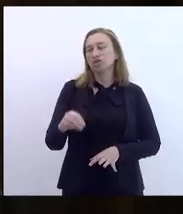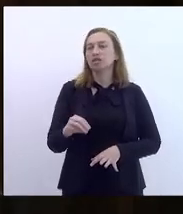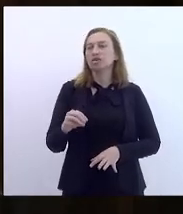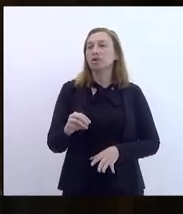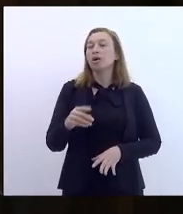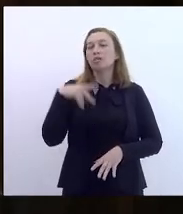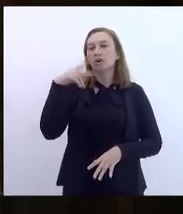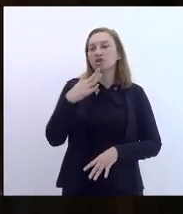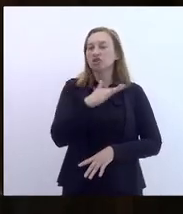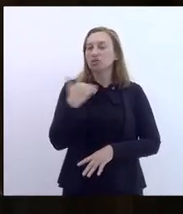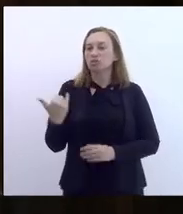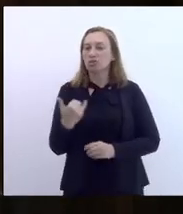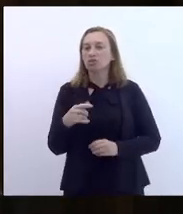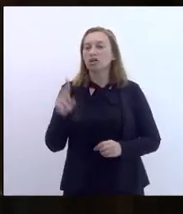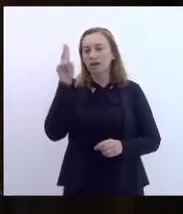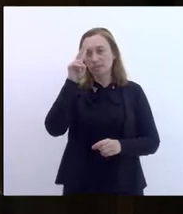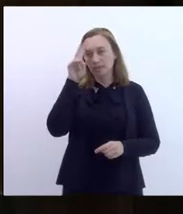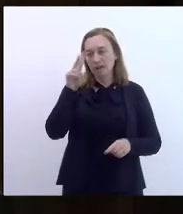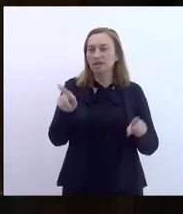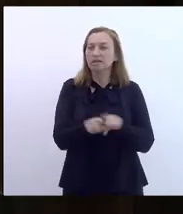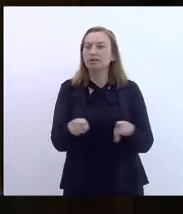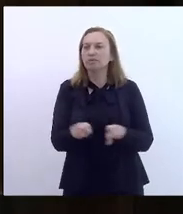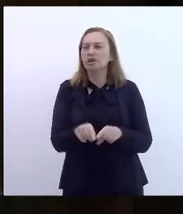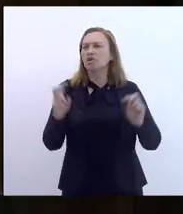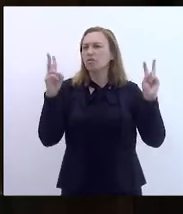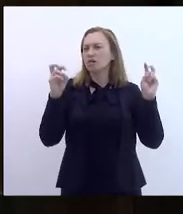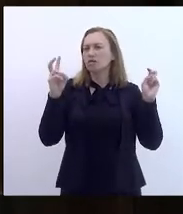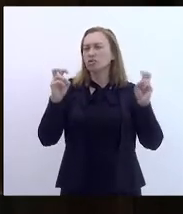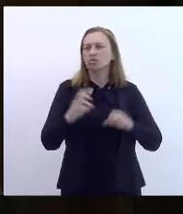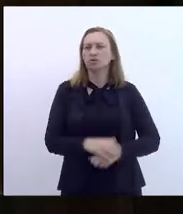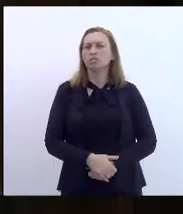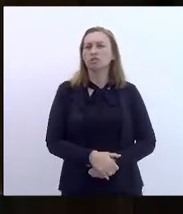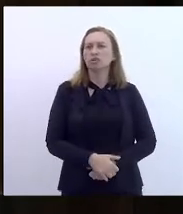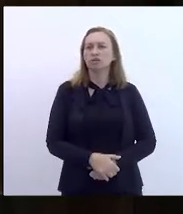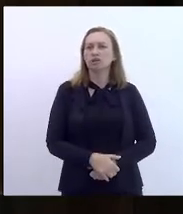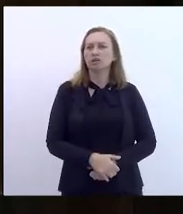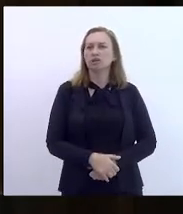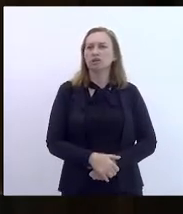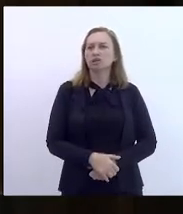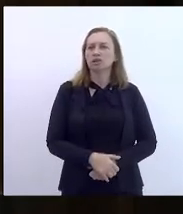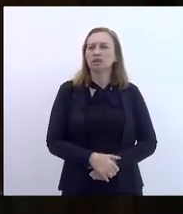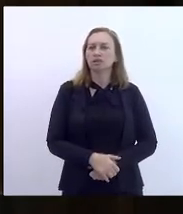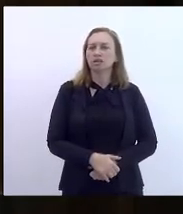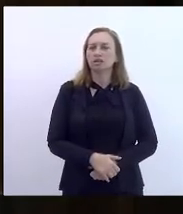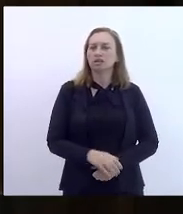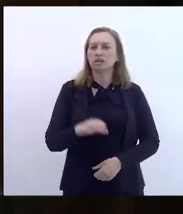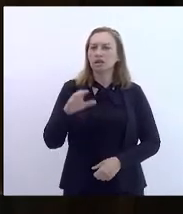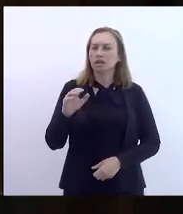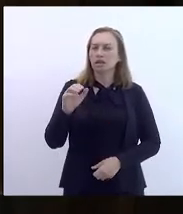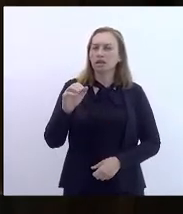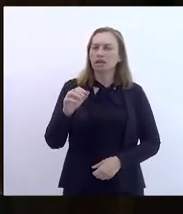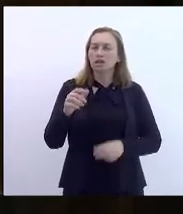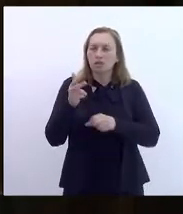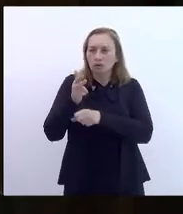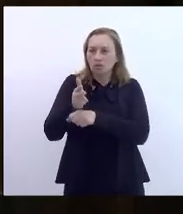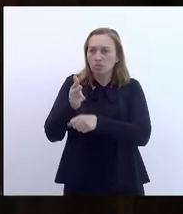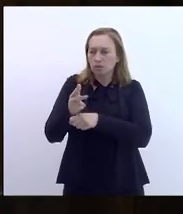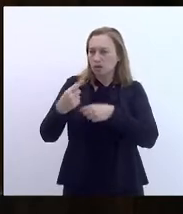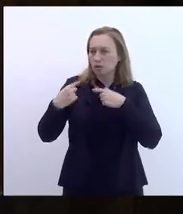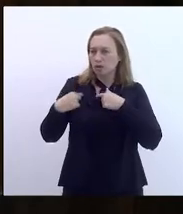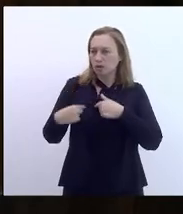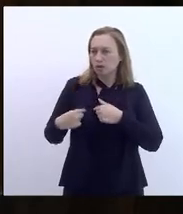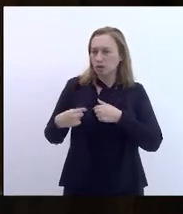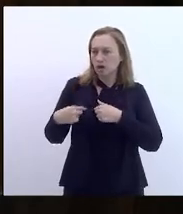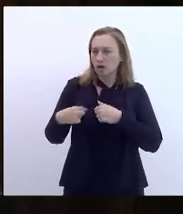Oi gente também preciso lembrar a questão do das câmeras nos uniformes e